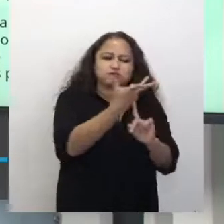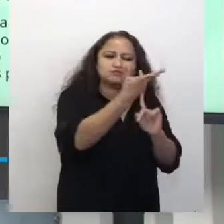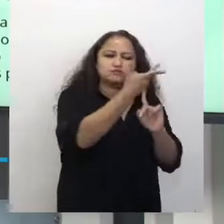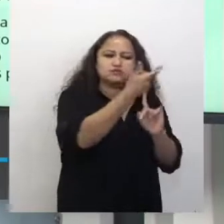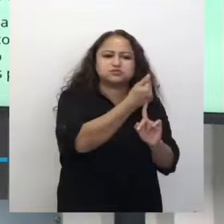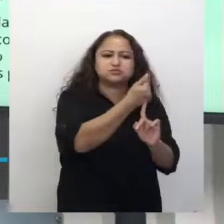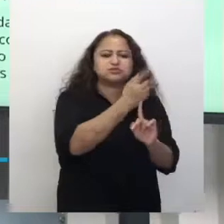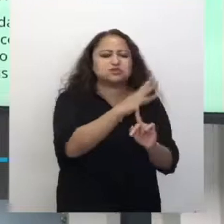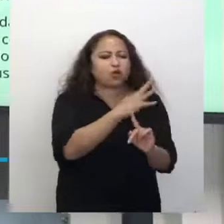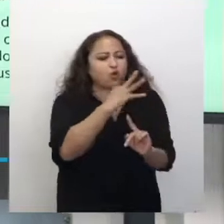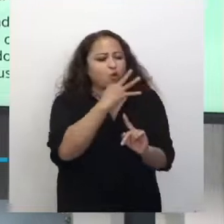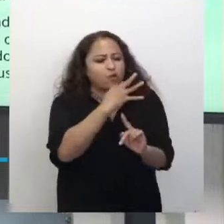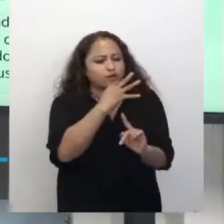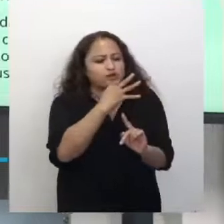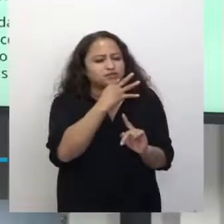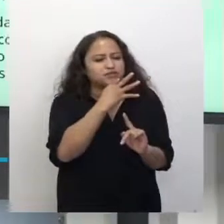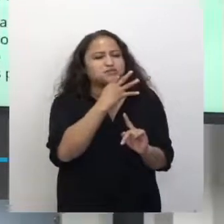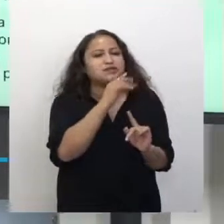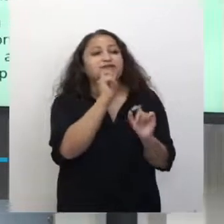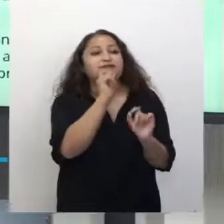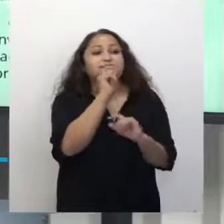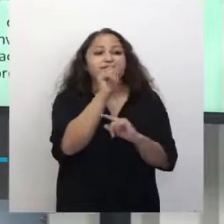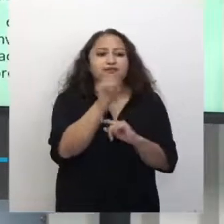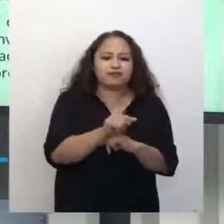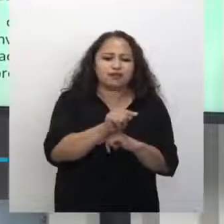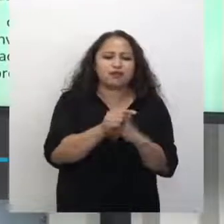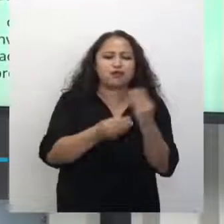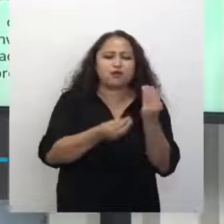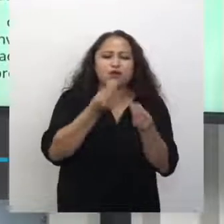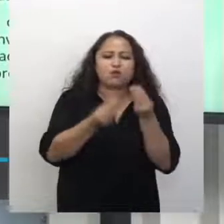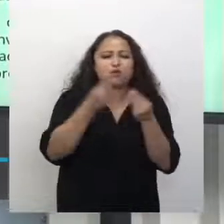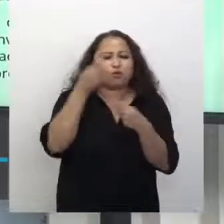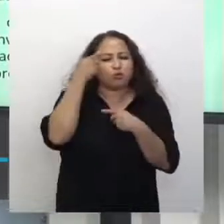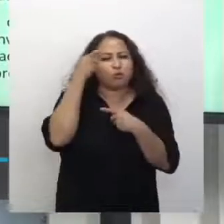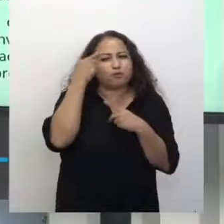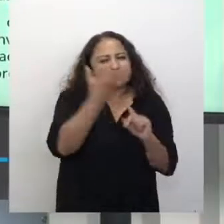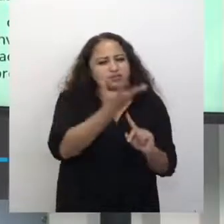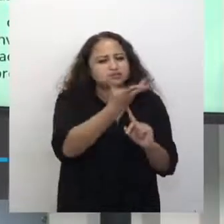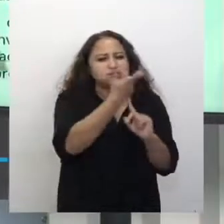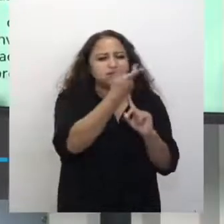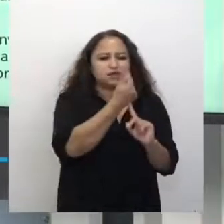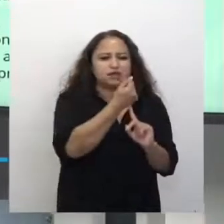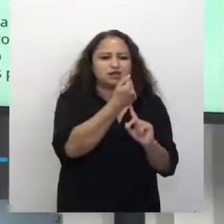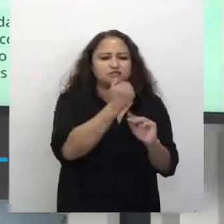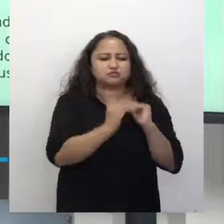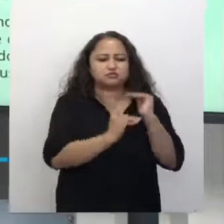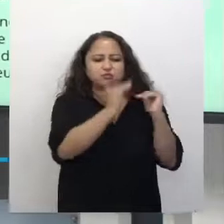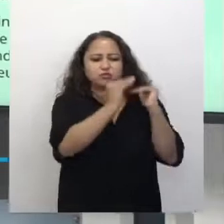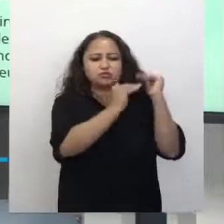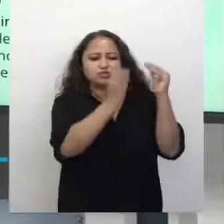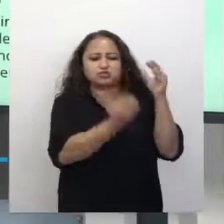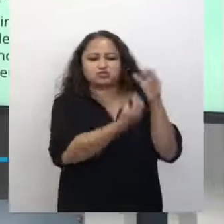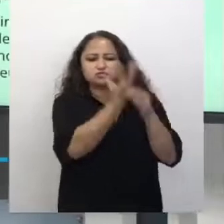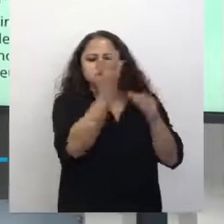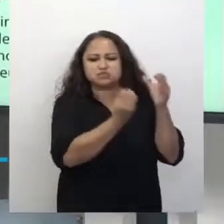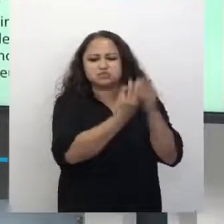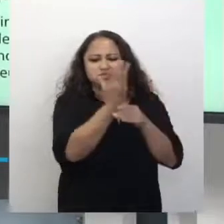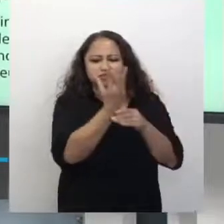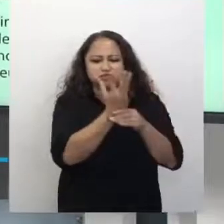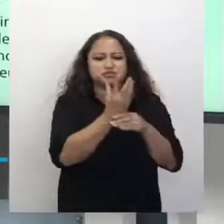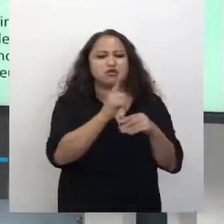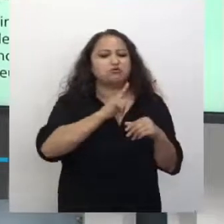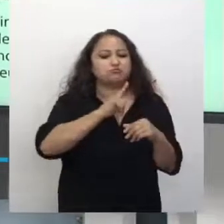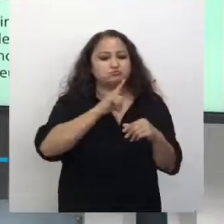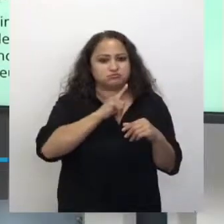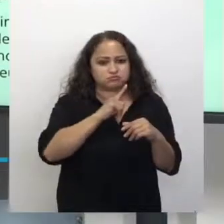conhecer um pouquinho sobre a obra dele, né, sobre como ele pensa a arte, enfim, tá? Processos de criação, enfim, a gente tem um contato muito